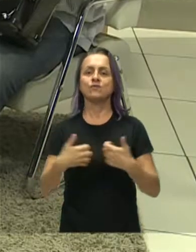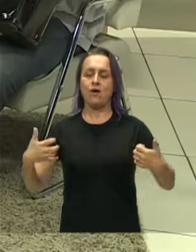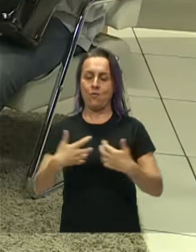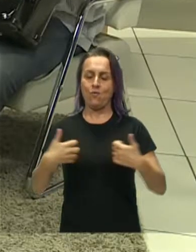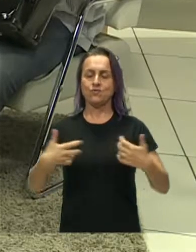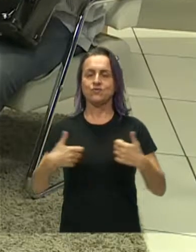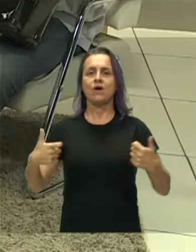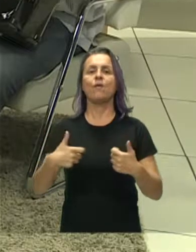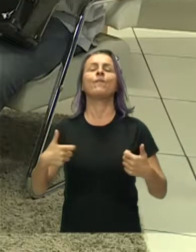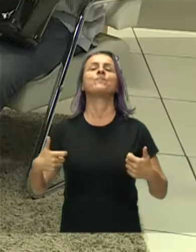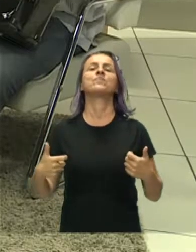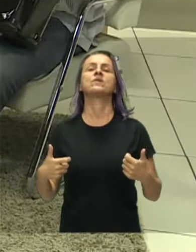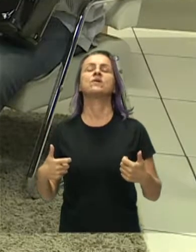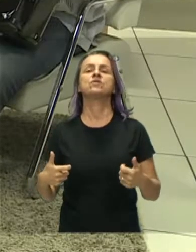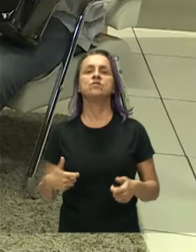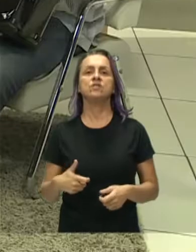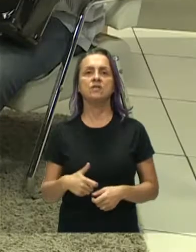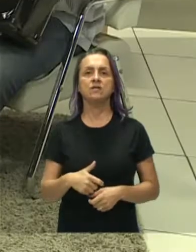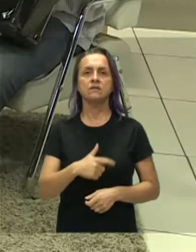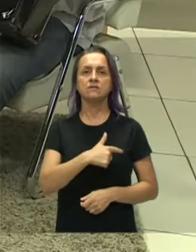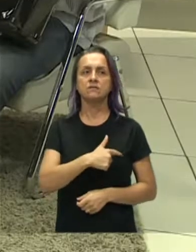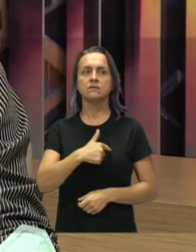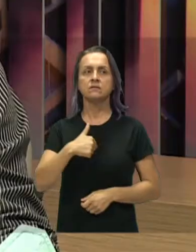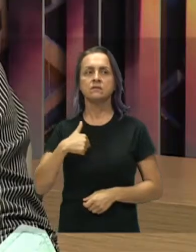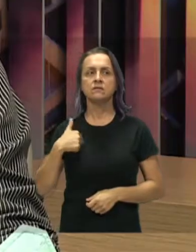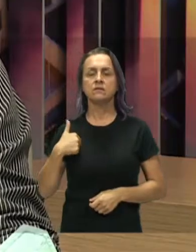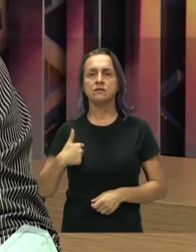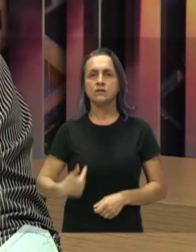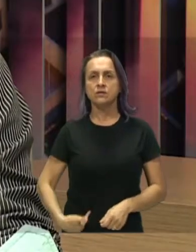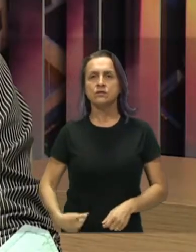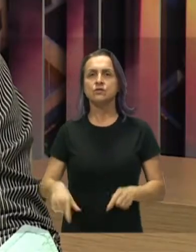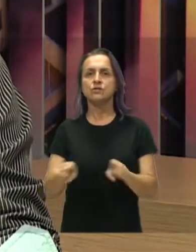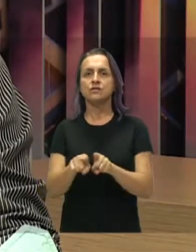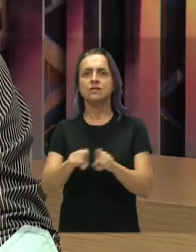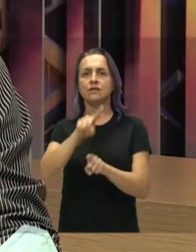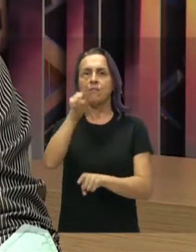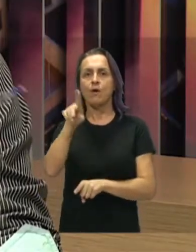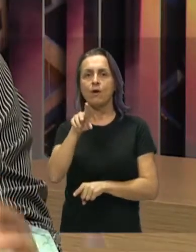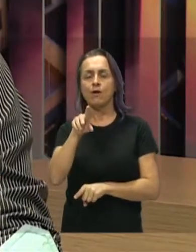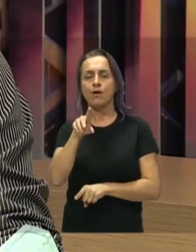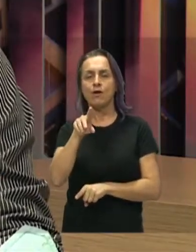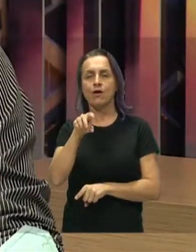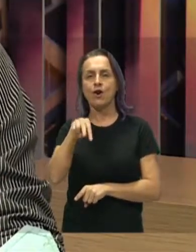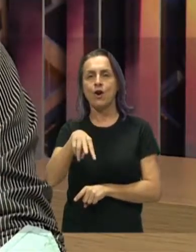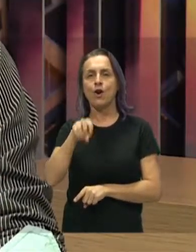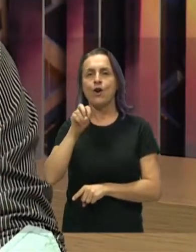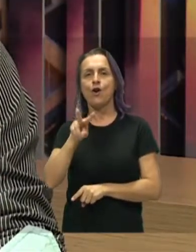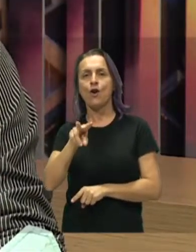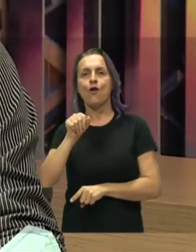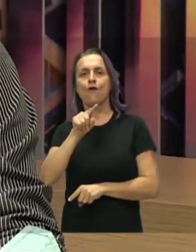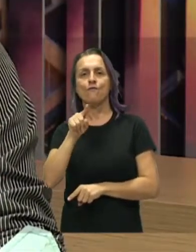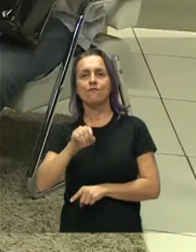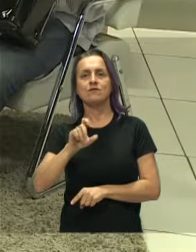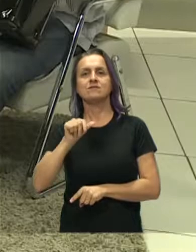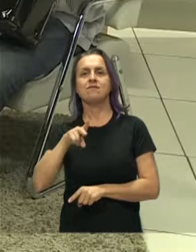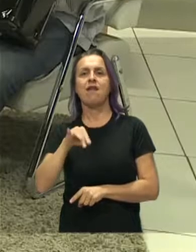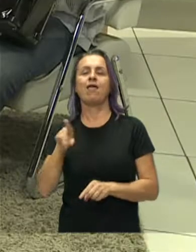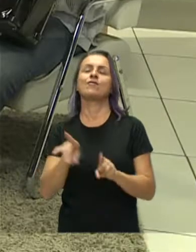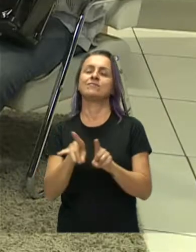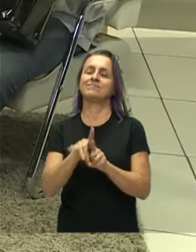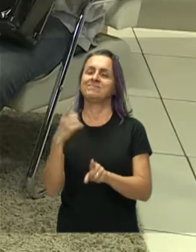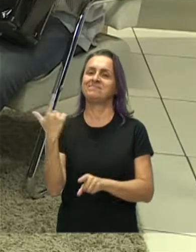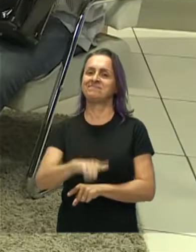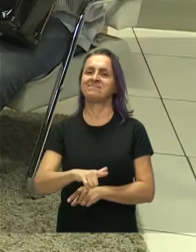China. E esse reconhecimento, o que ele traz de responsabilidade, de mudança